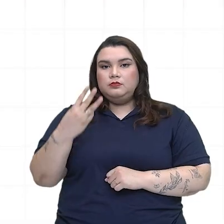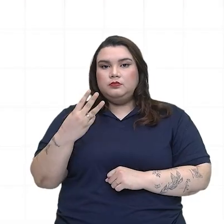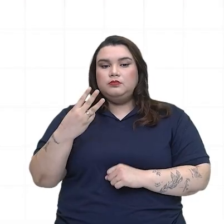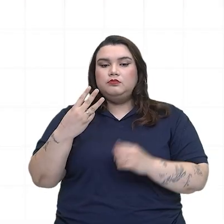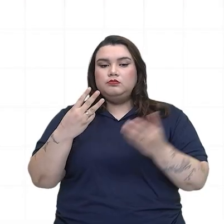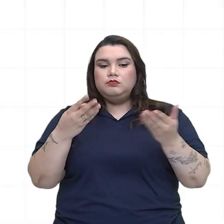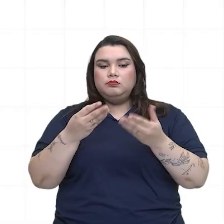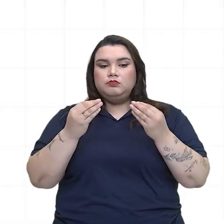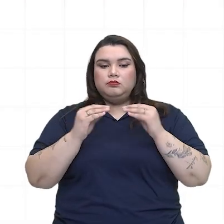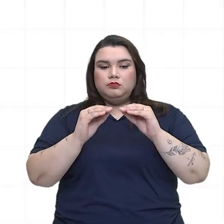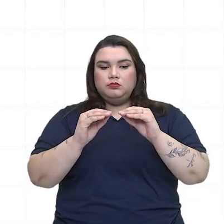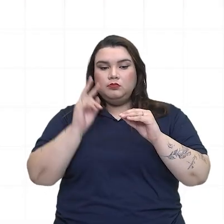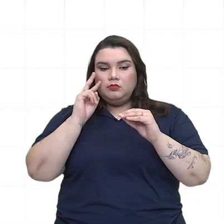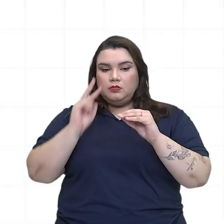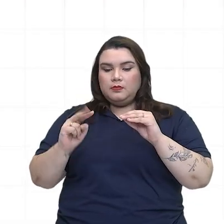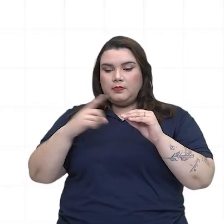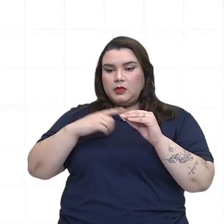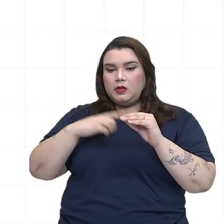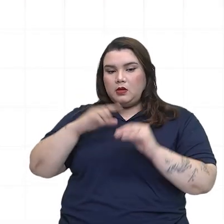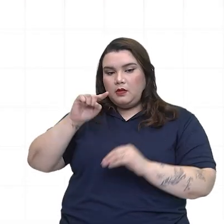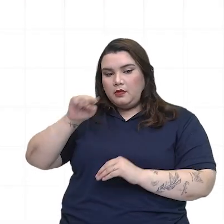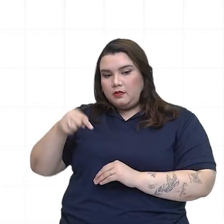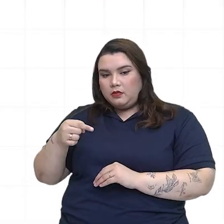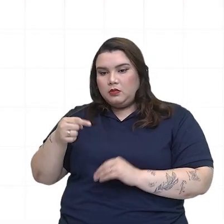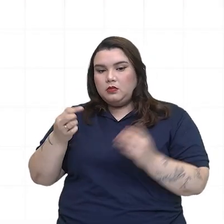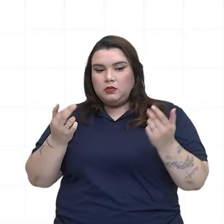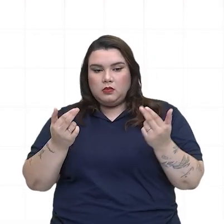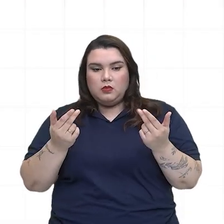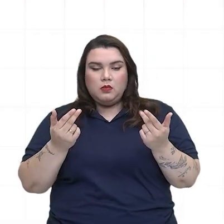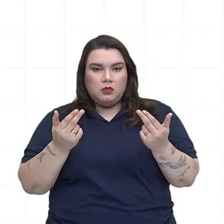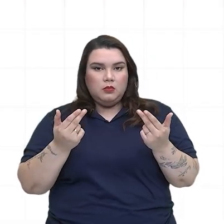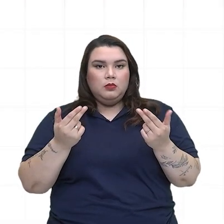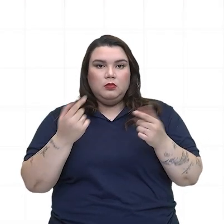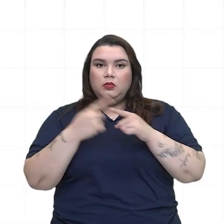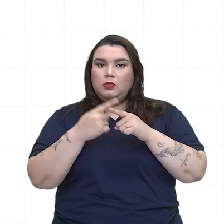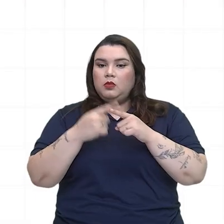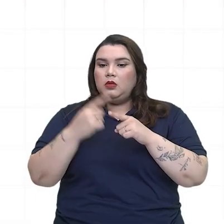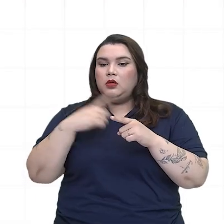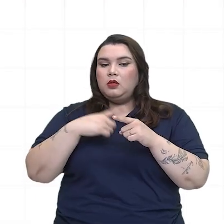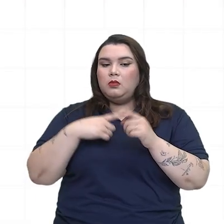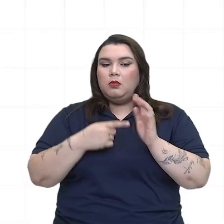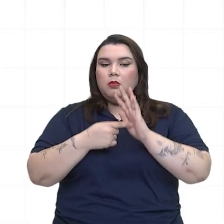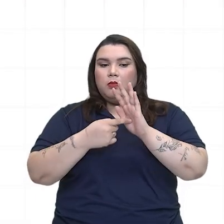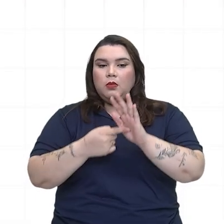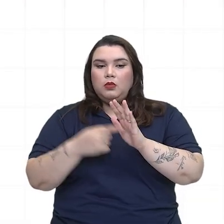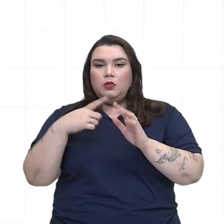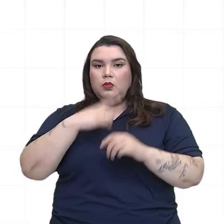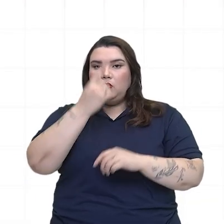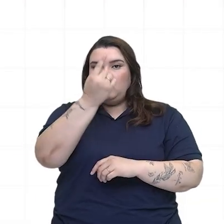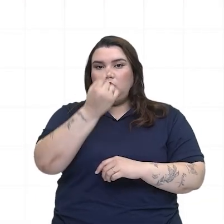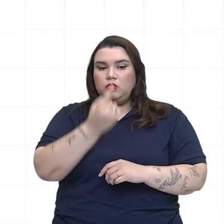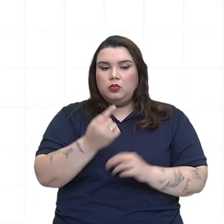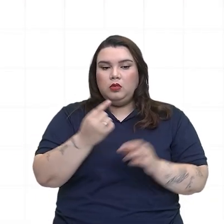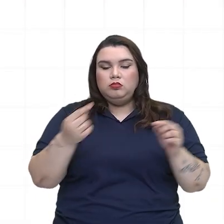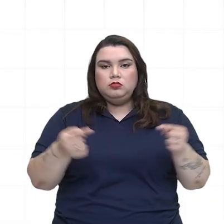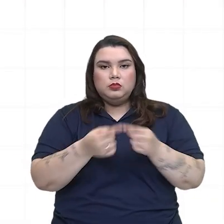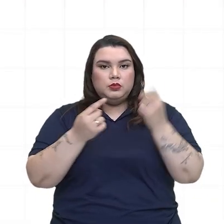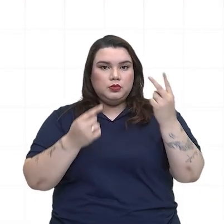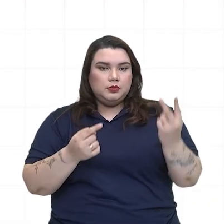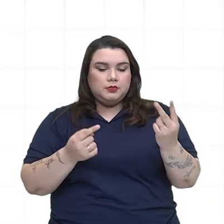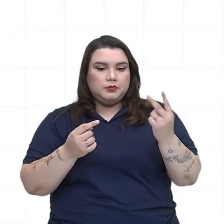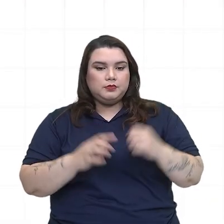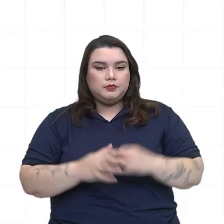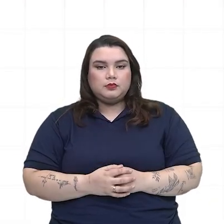Aqui eu esqueci de falar, né? Mas temos 2 valores após a vírgula, porque aqui a gente tem 1 e aqui também temos 1. Voltando aqui para